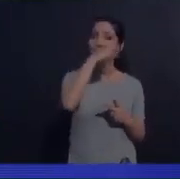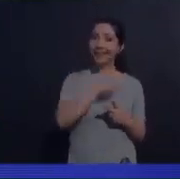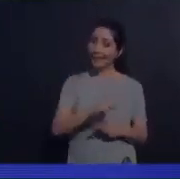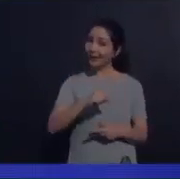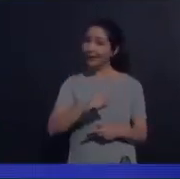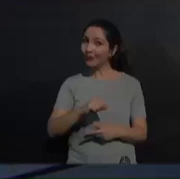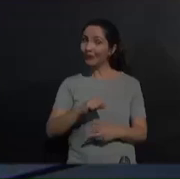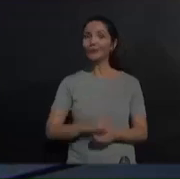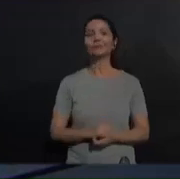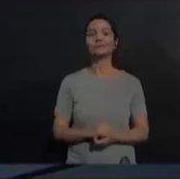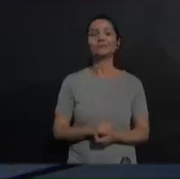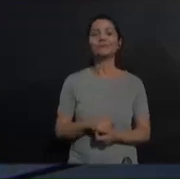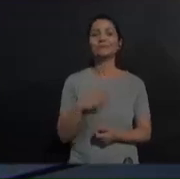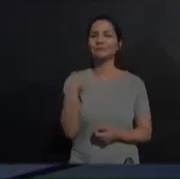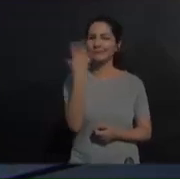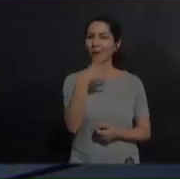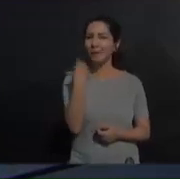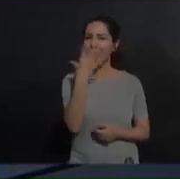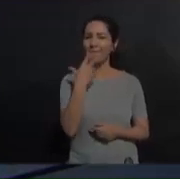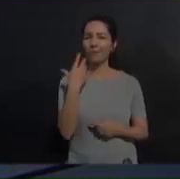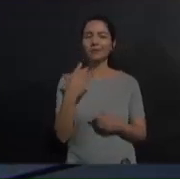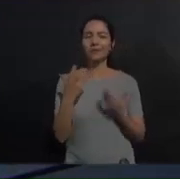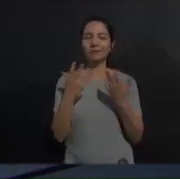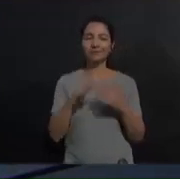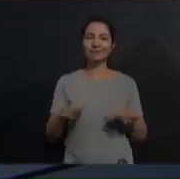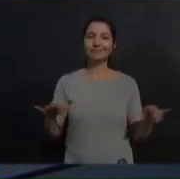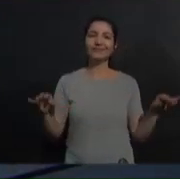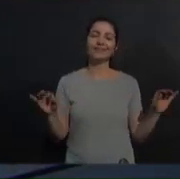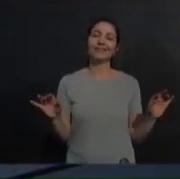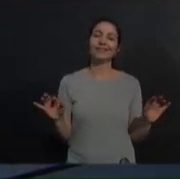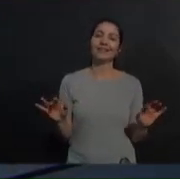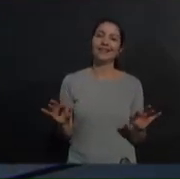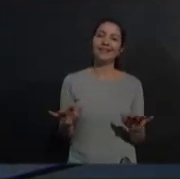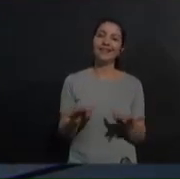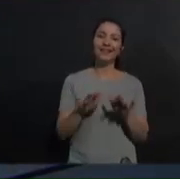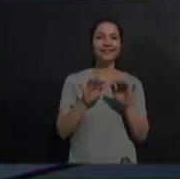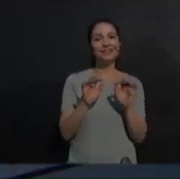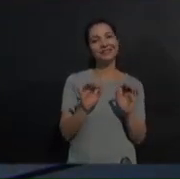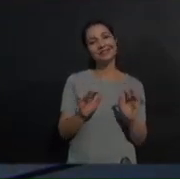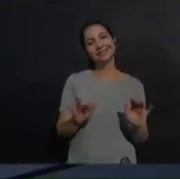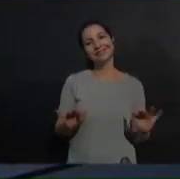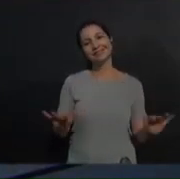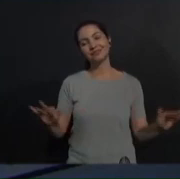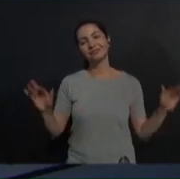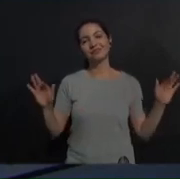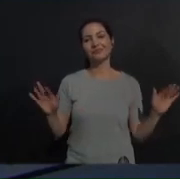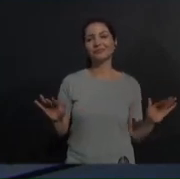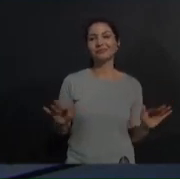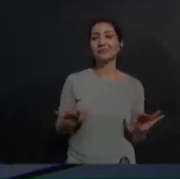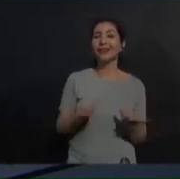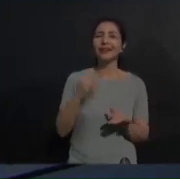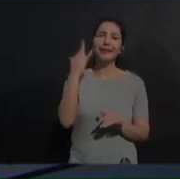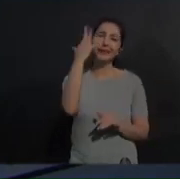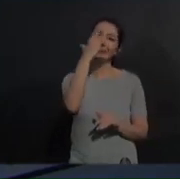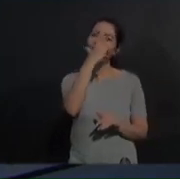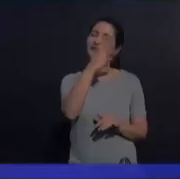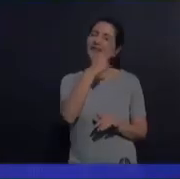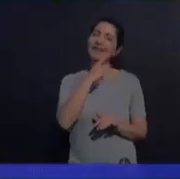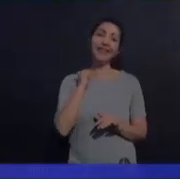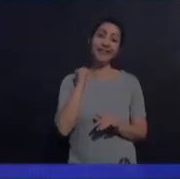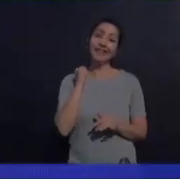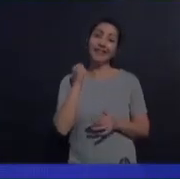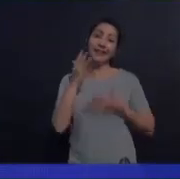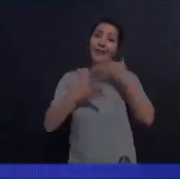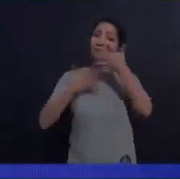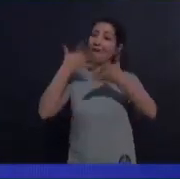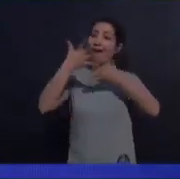até uma música, um teclado agora, olha, gente, continua, ó. É tão lindo falar de